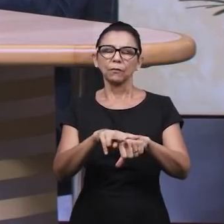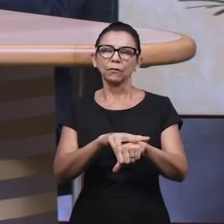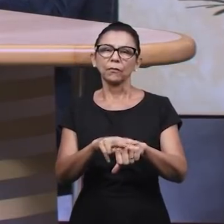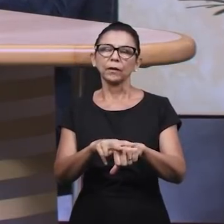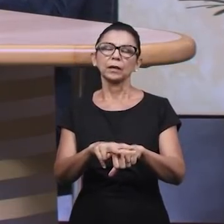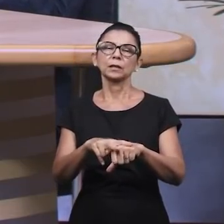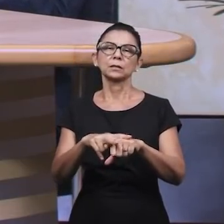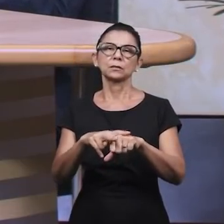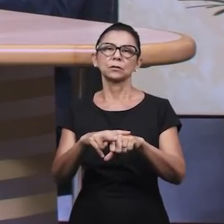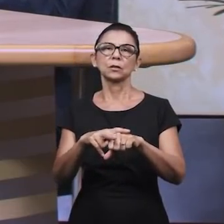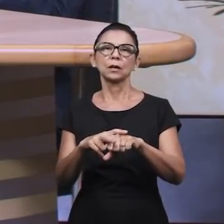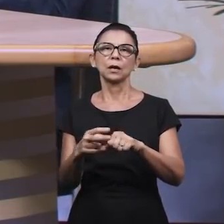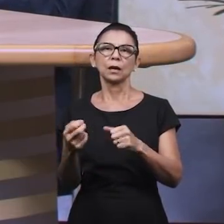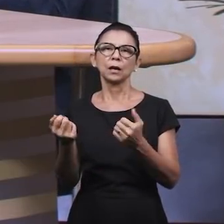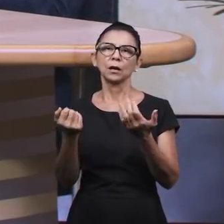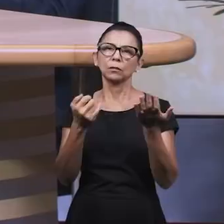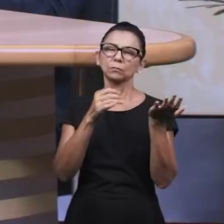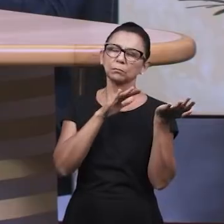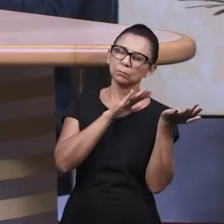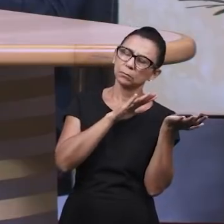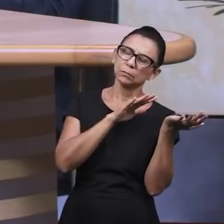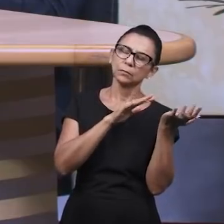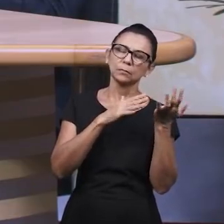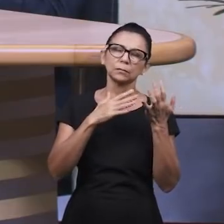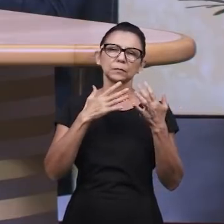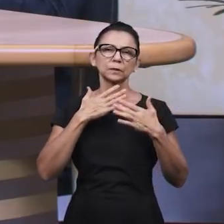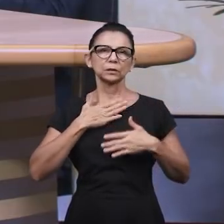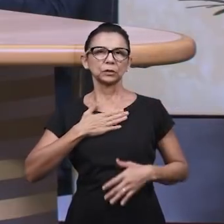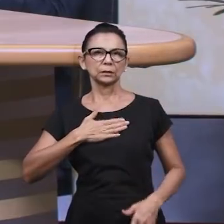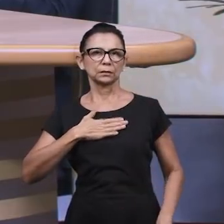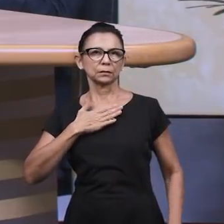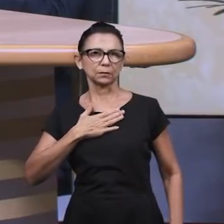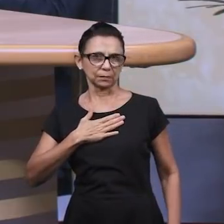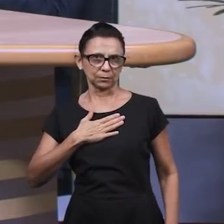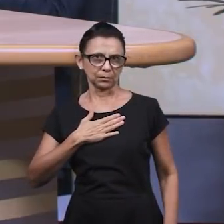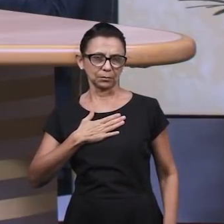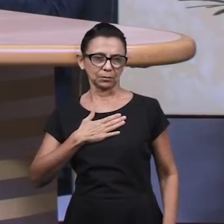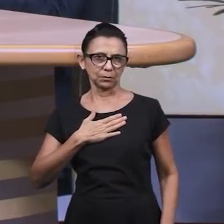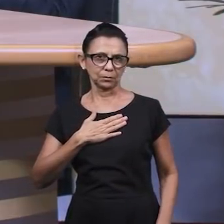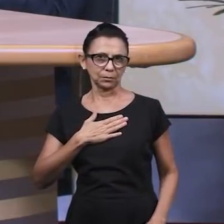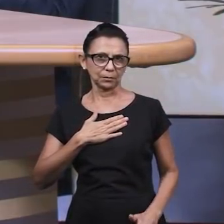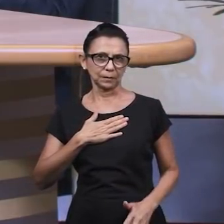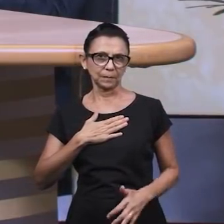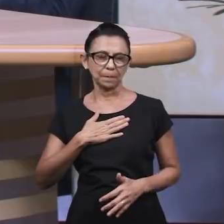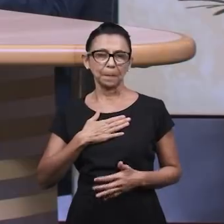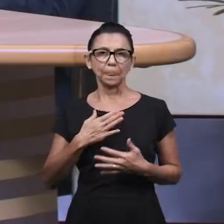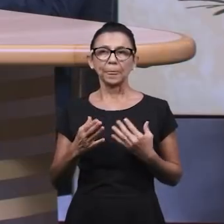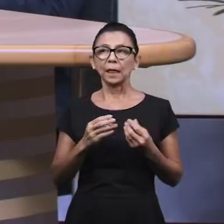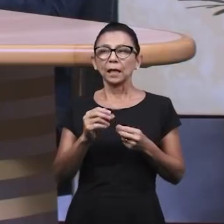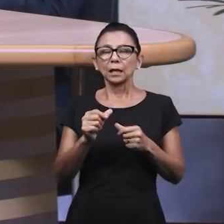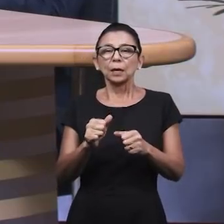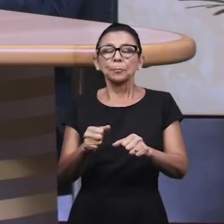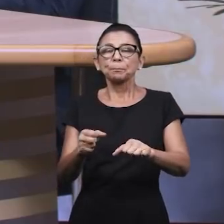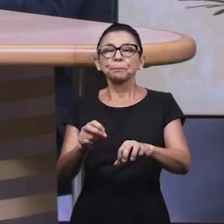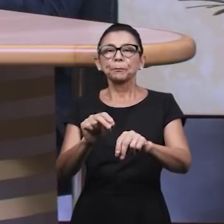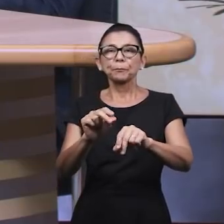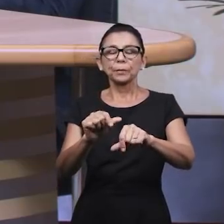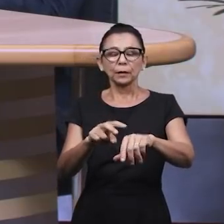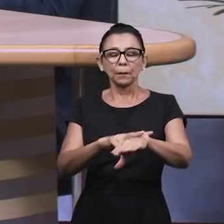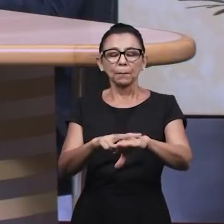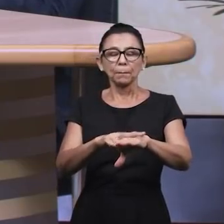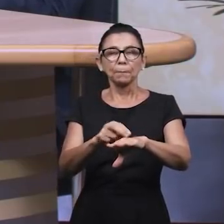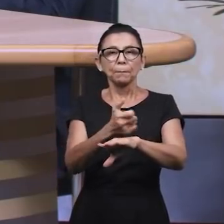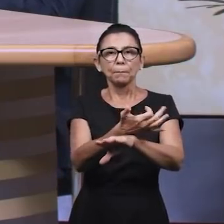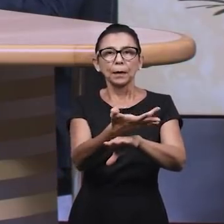esse pastor, ele é o meu descanso. E quem é mais... Pasto verde, pasto